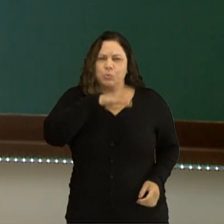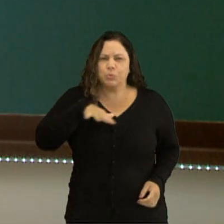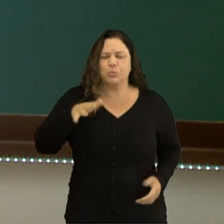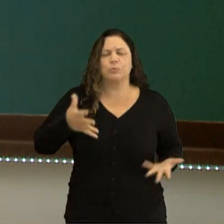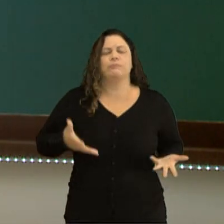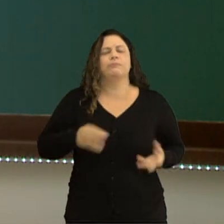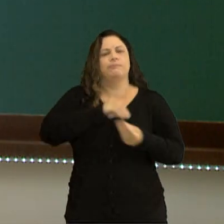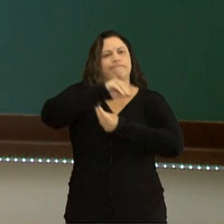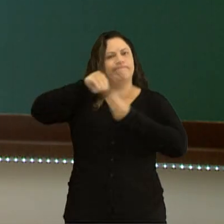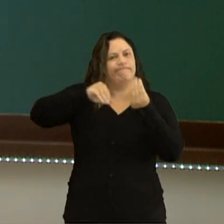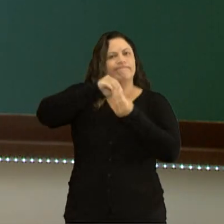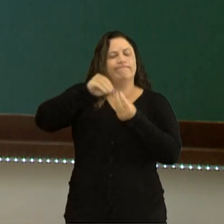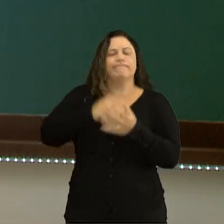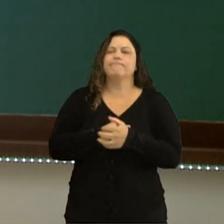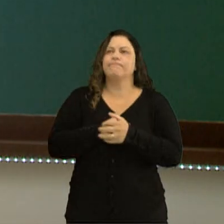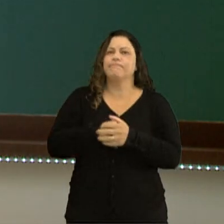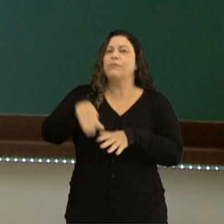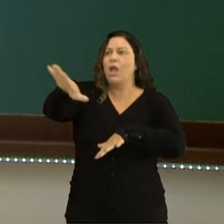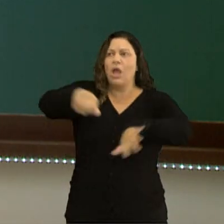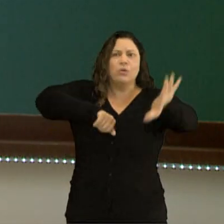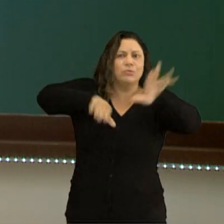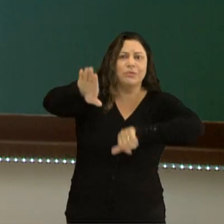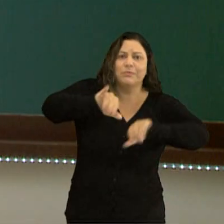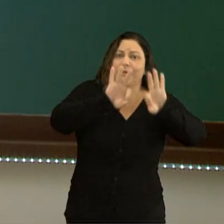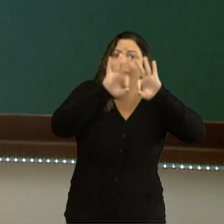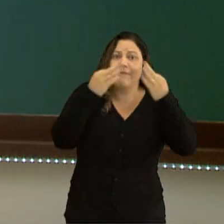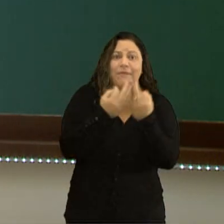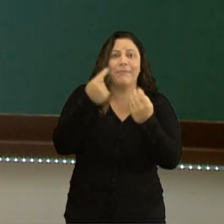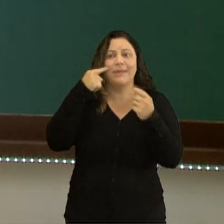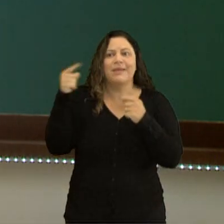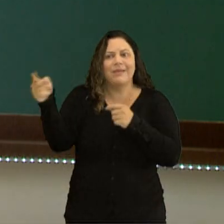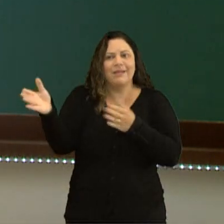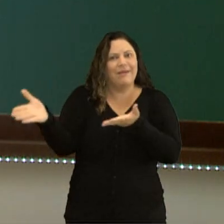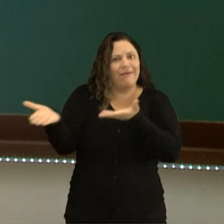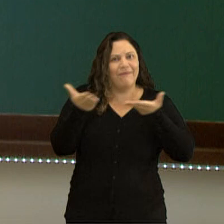sofá, pega o teu caderno, vamos fazer anotações.